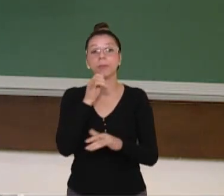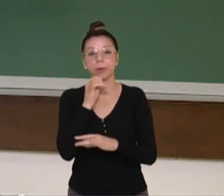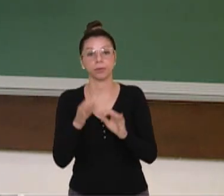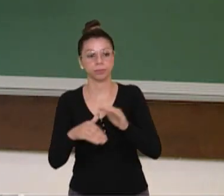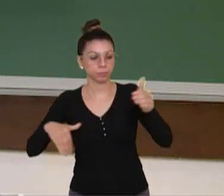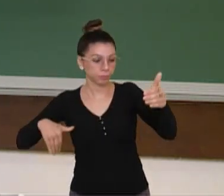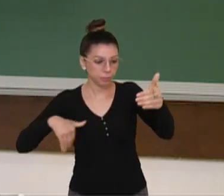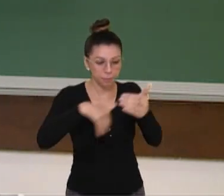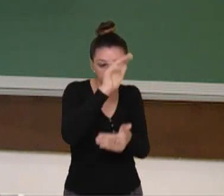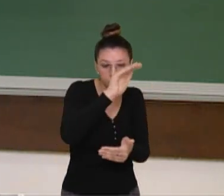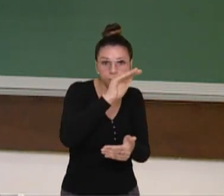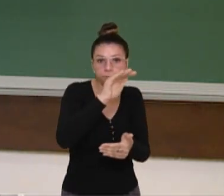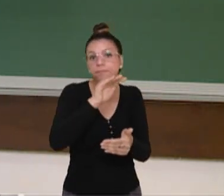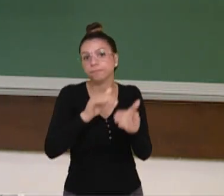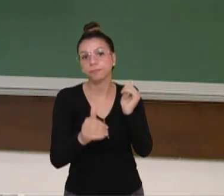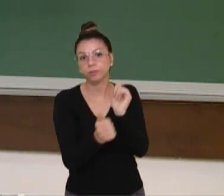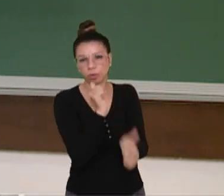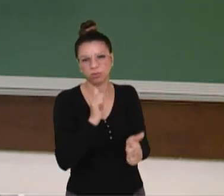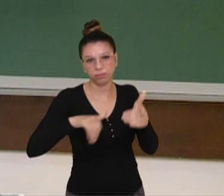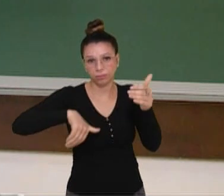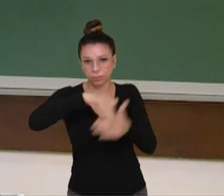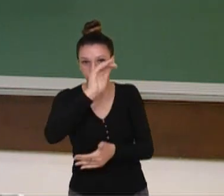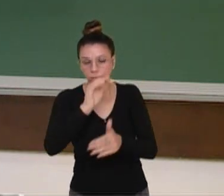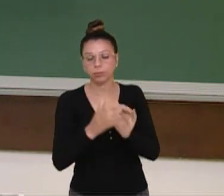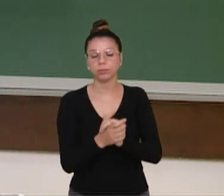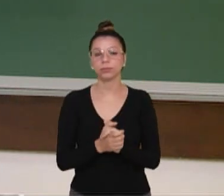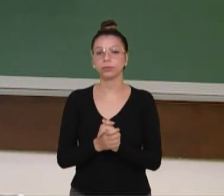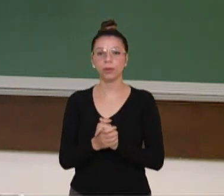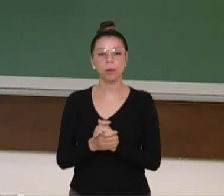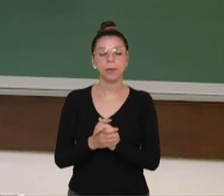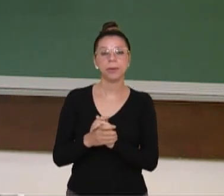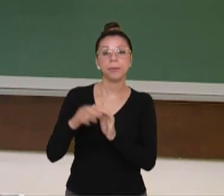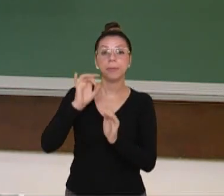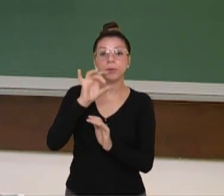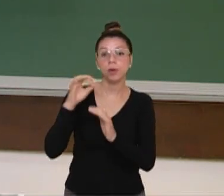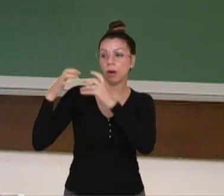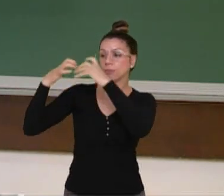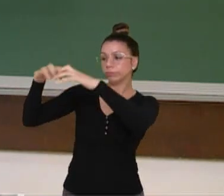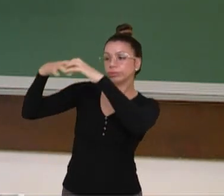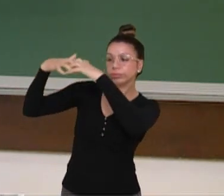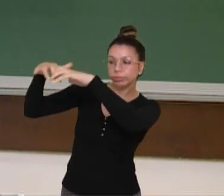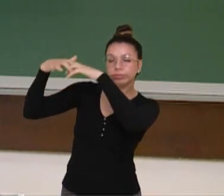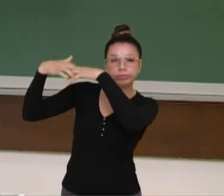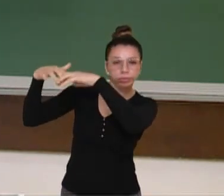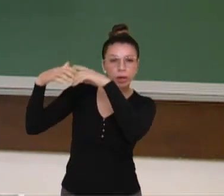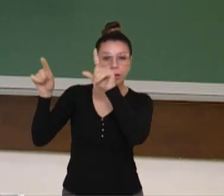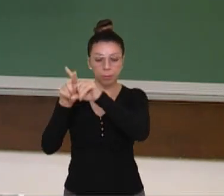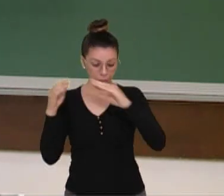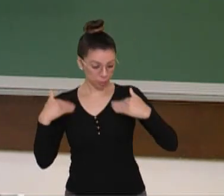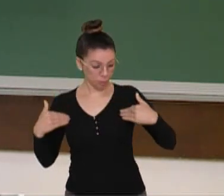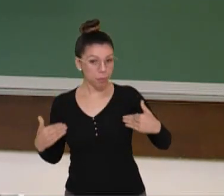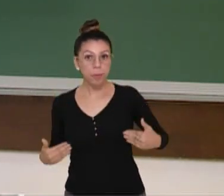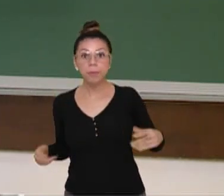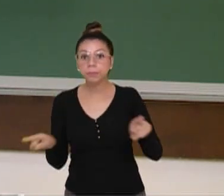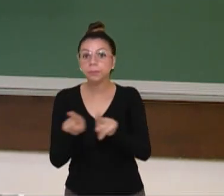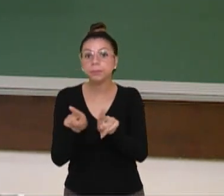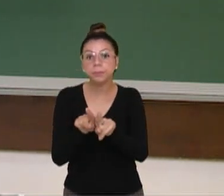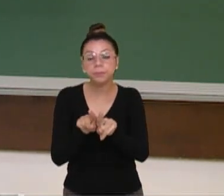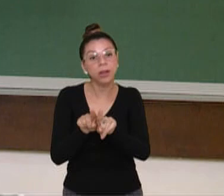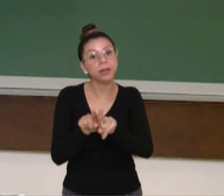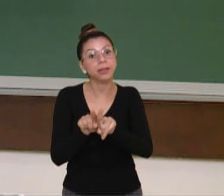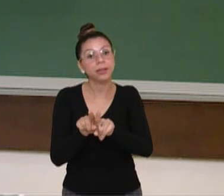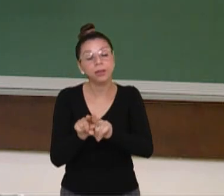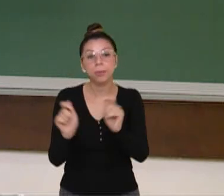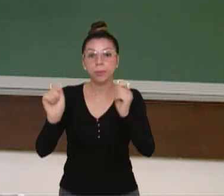bola, quando você vai lá jogar futebol, você não pensa só com a cabeça. Tá? Você pensa com o corpo inteiro, o teu corpo ele tem que